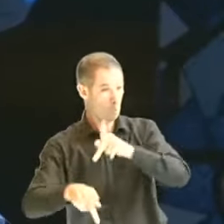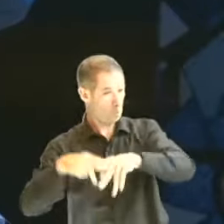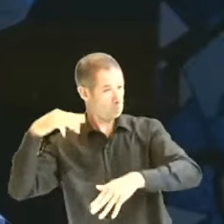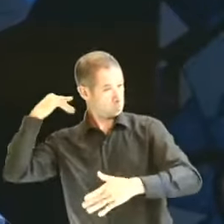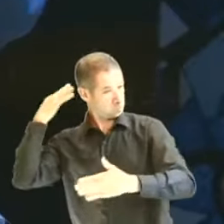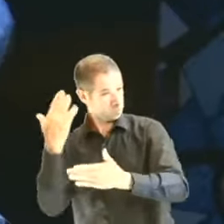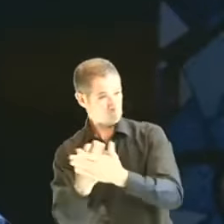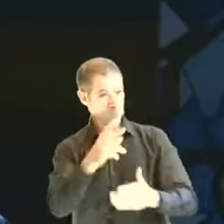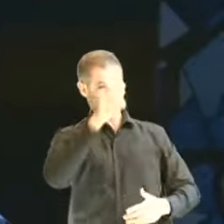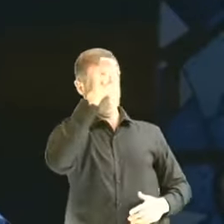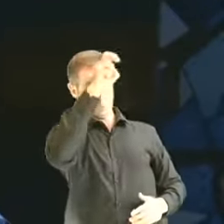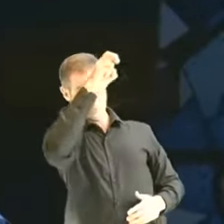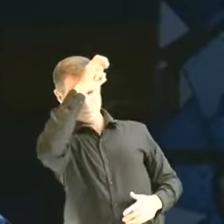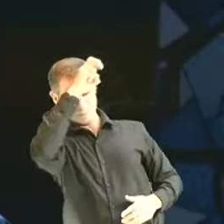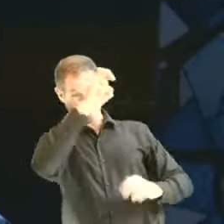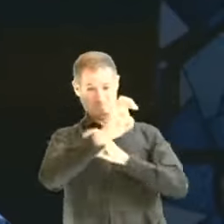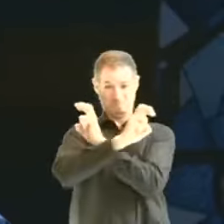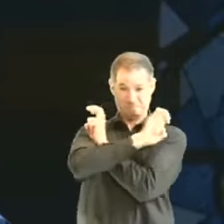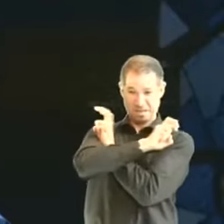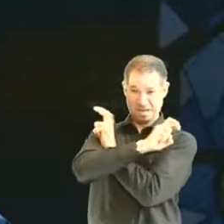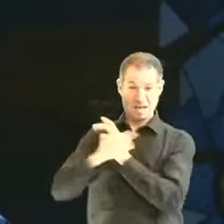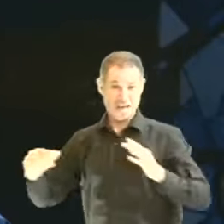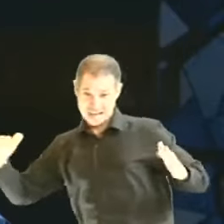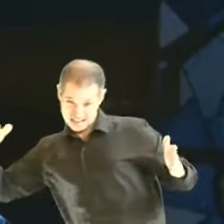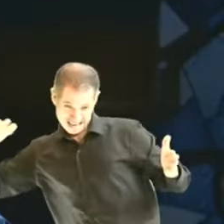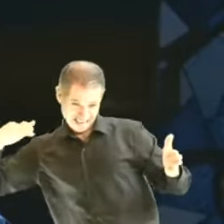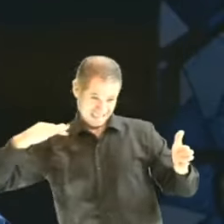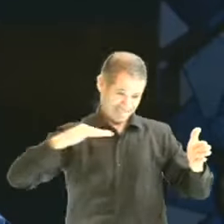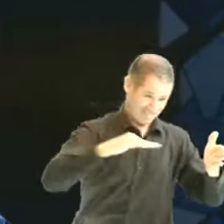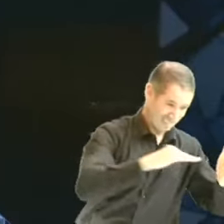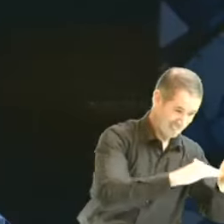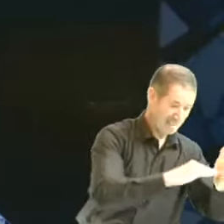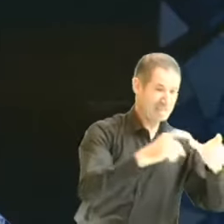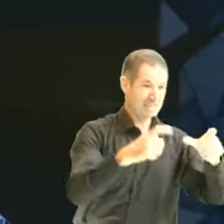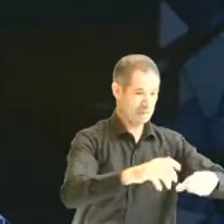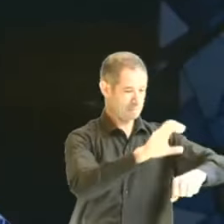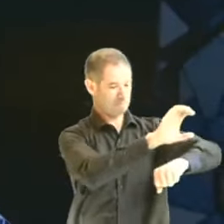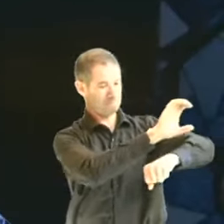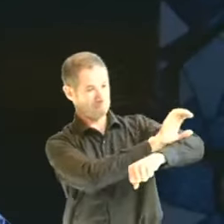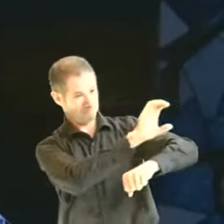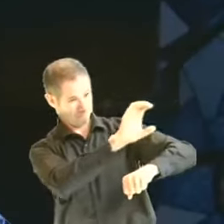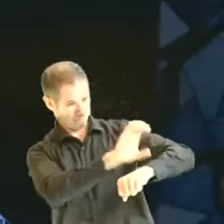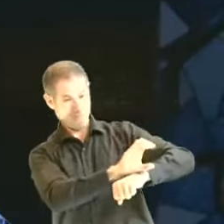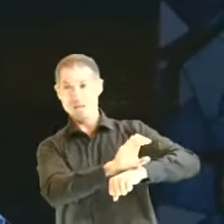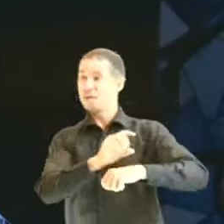o Egito até a terra prometida. E